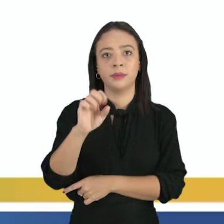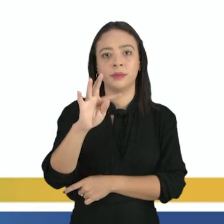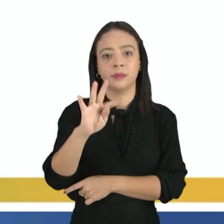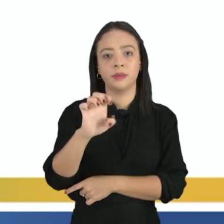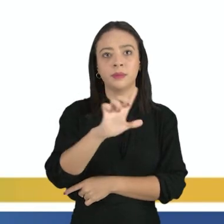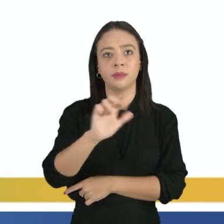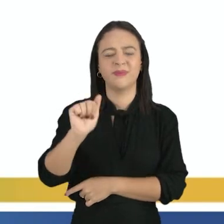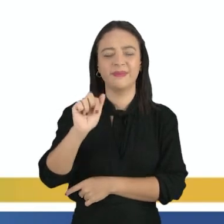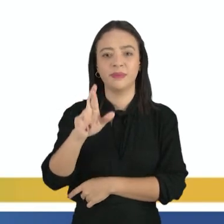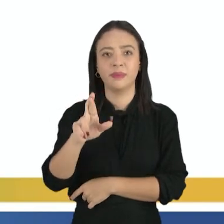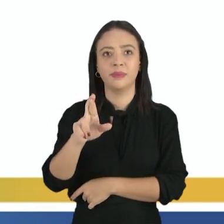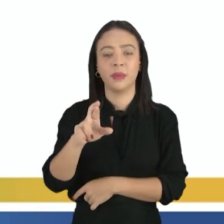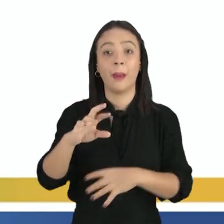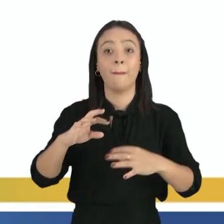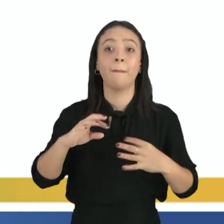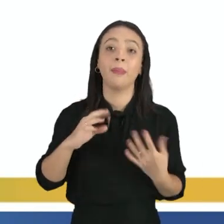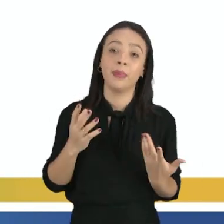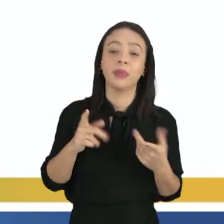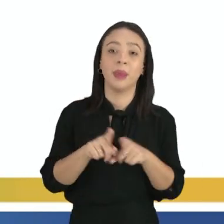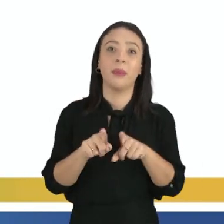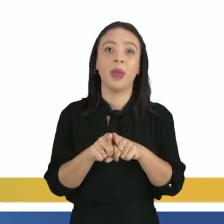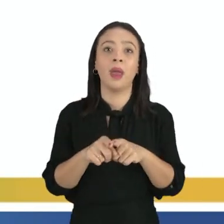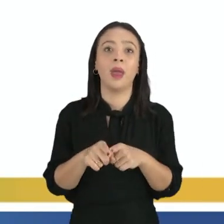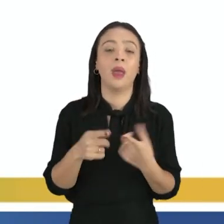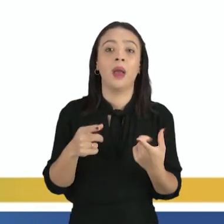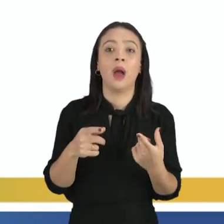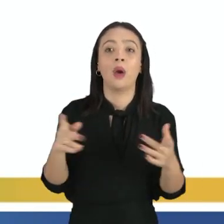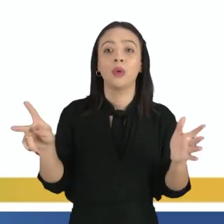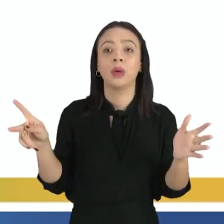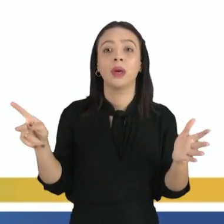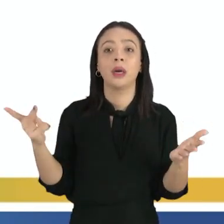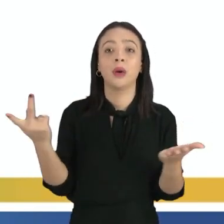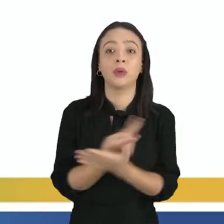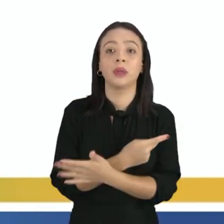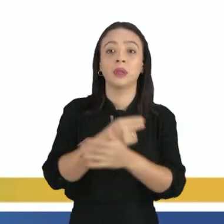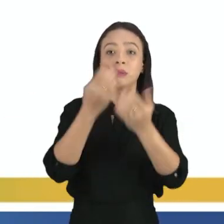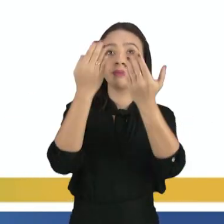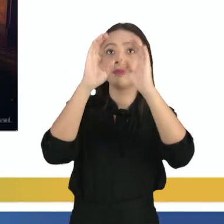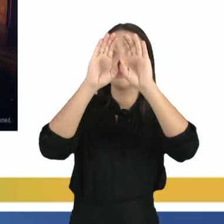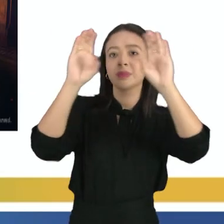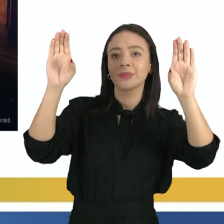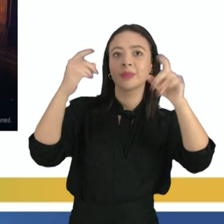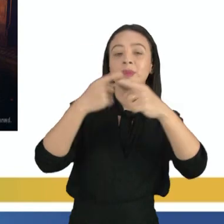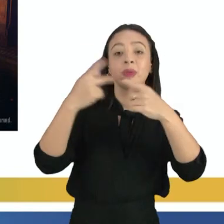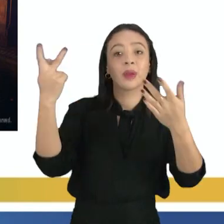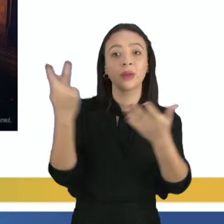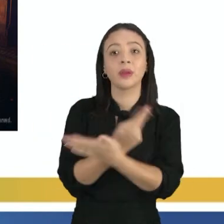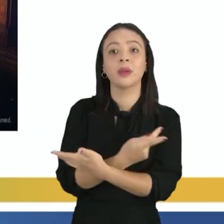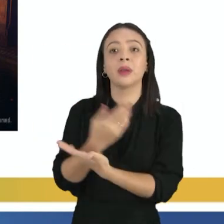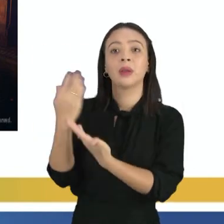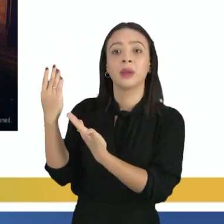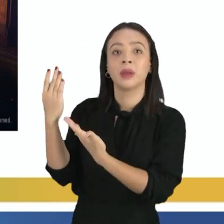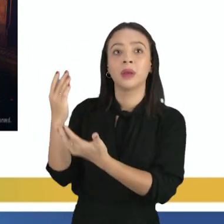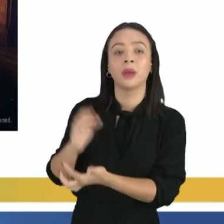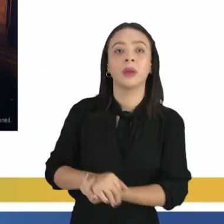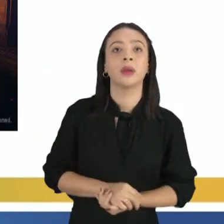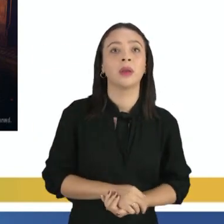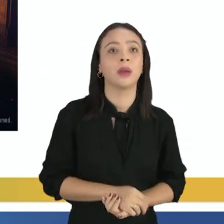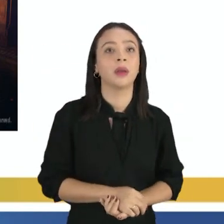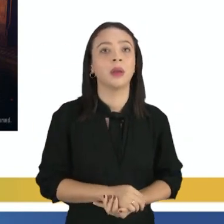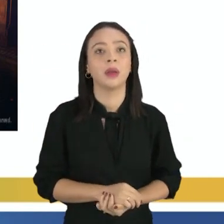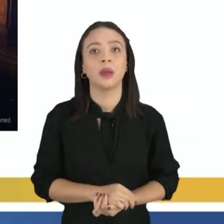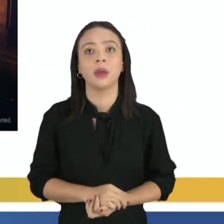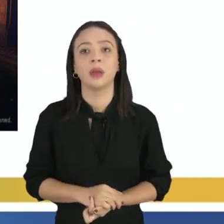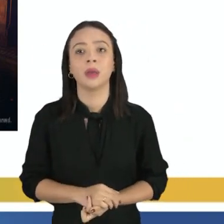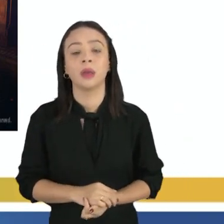maior parte dele no espaço, né? Esse filme eu indico para vocês porque aconteceu o que o Thanos não queria, que a pessoa que